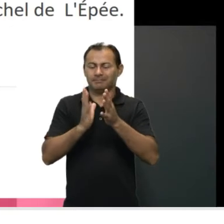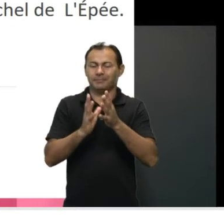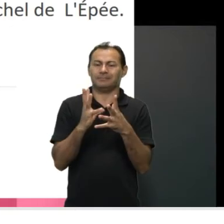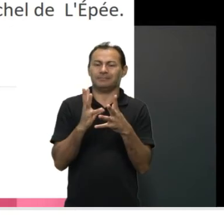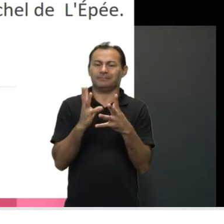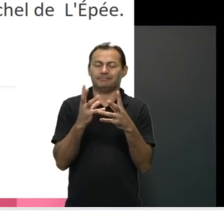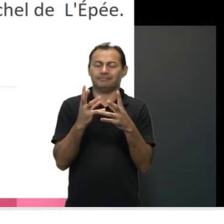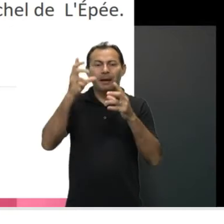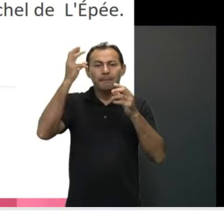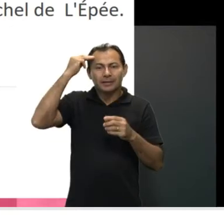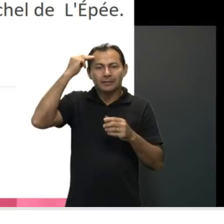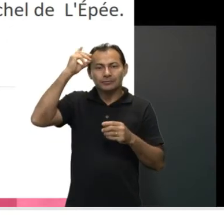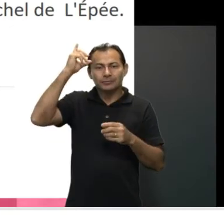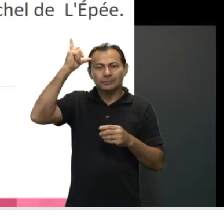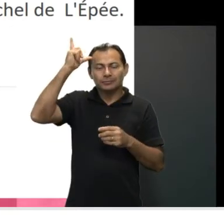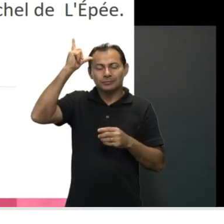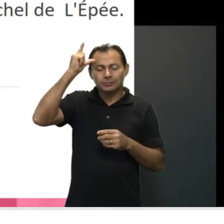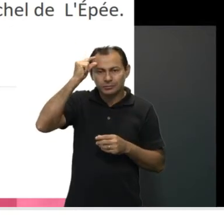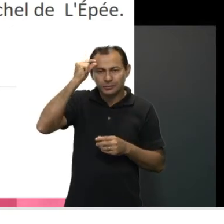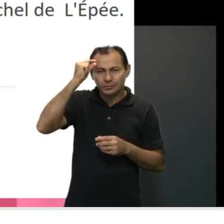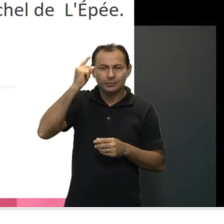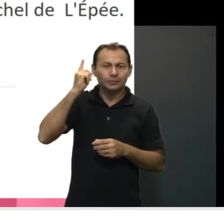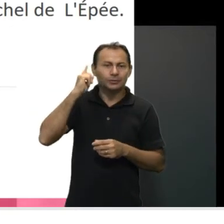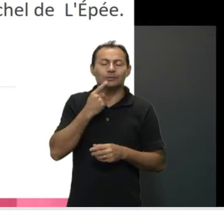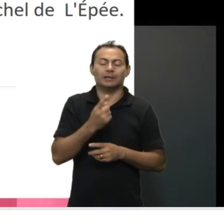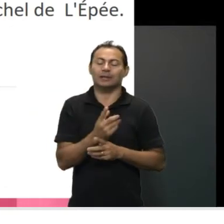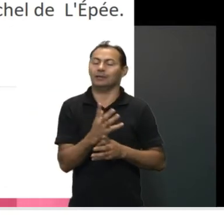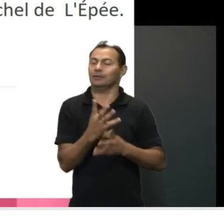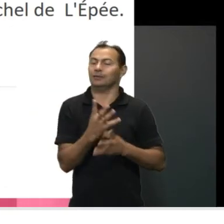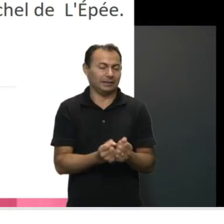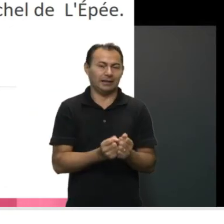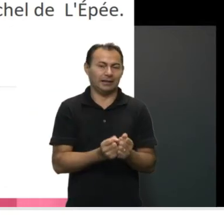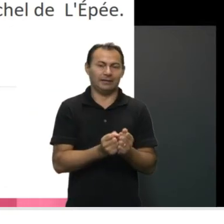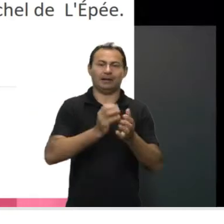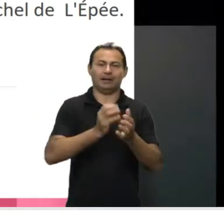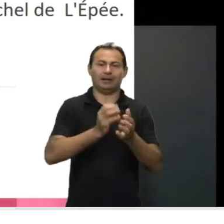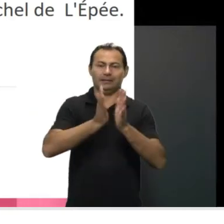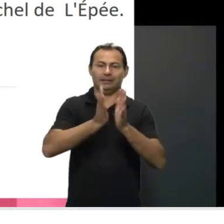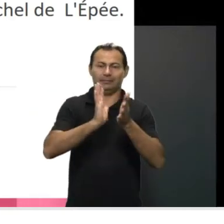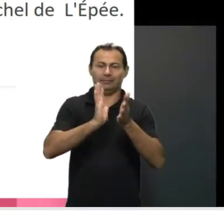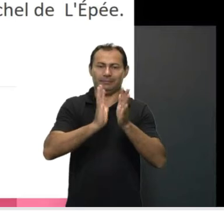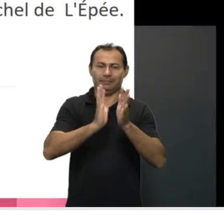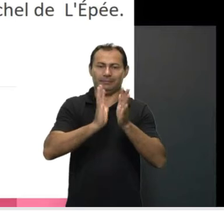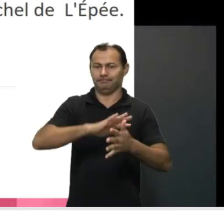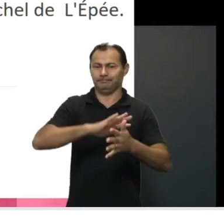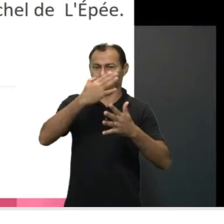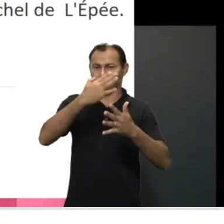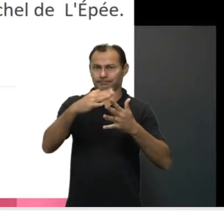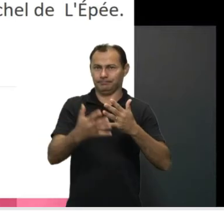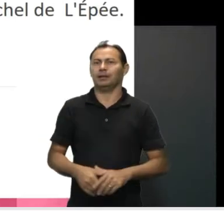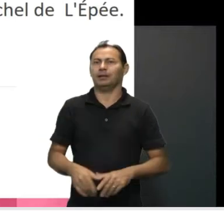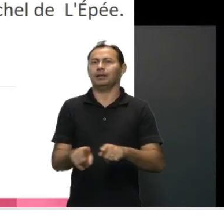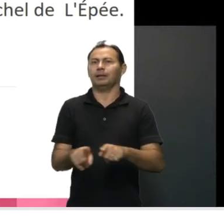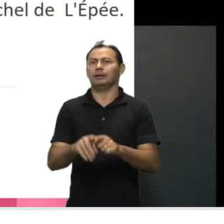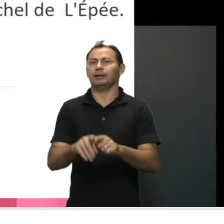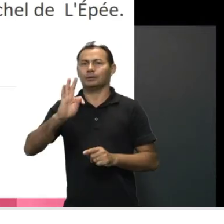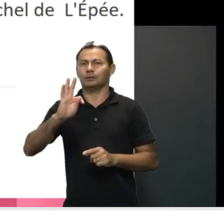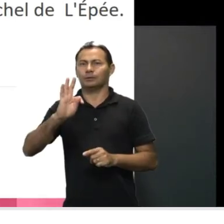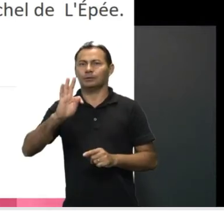ele era contrário à língua de sinais. Thomas e Samuel, eles fundaram escolas oralistas,